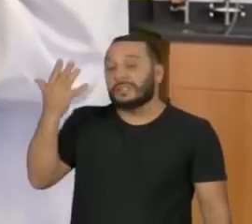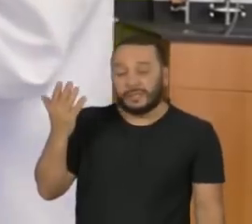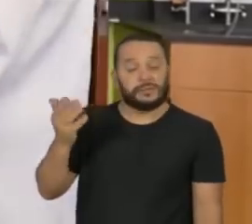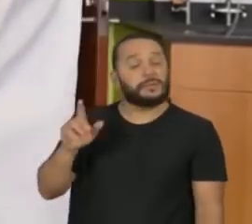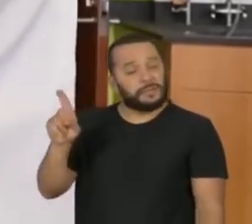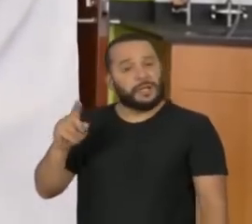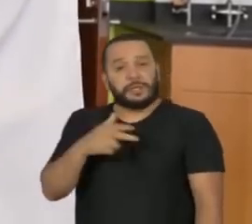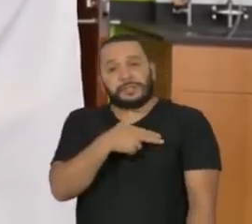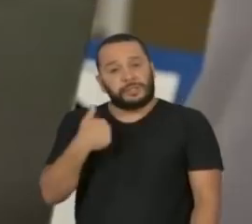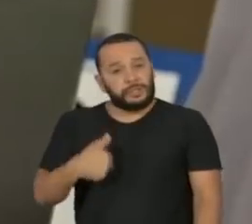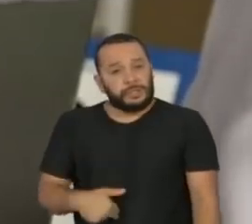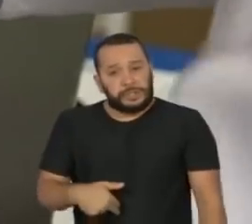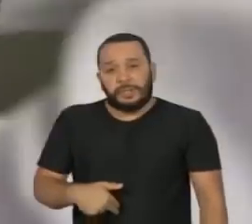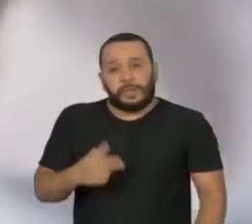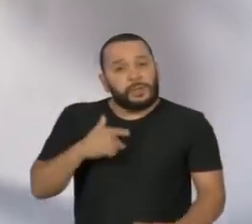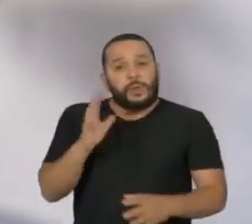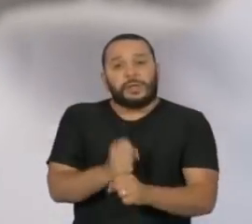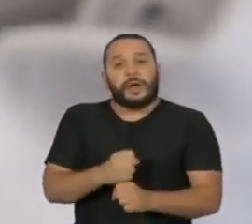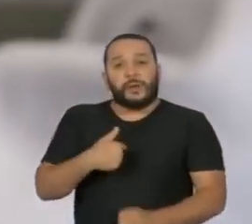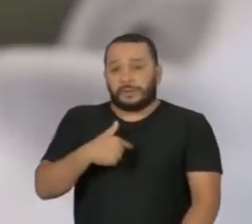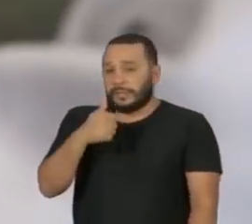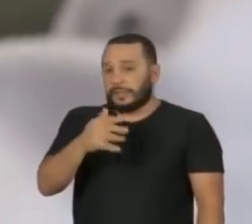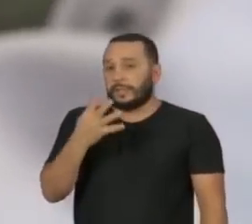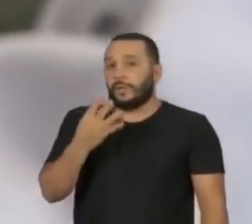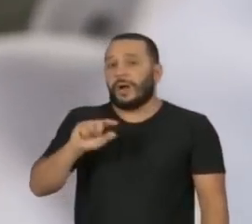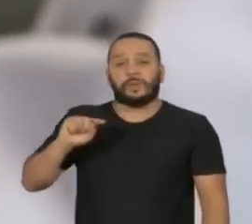China continental agora chegou a